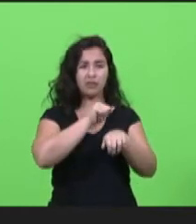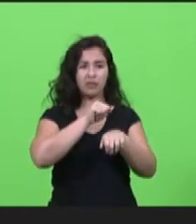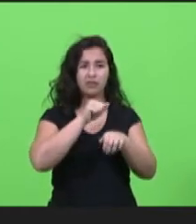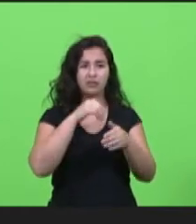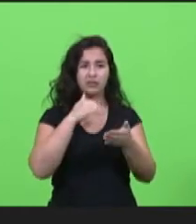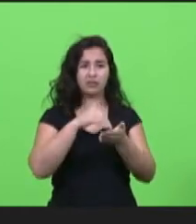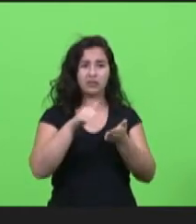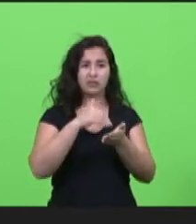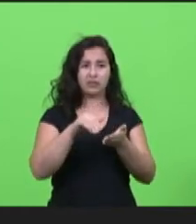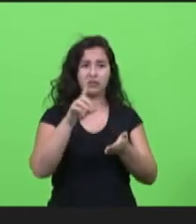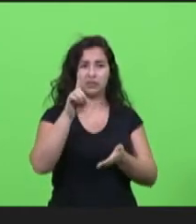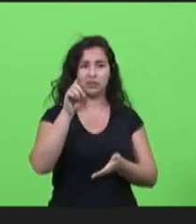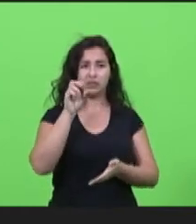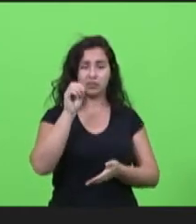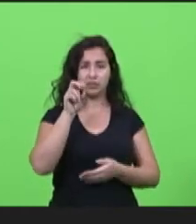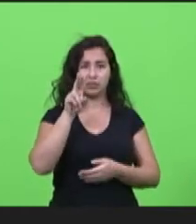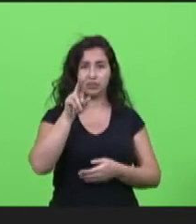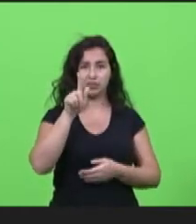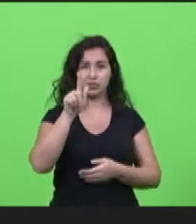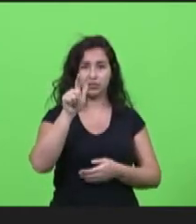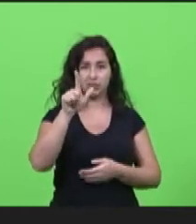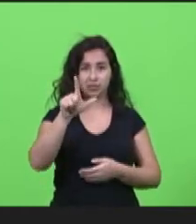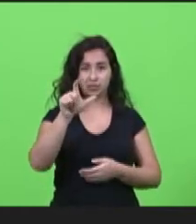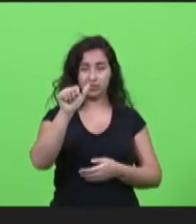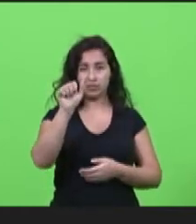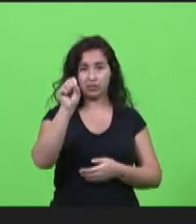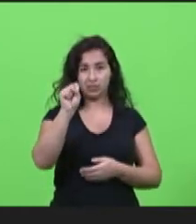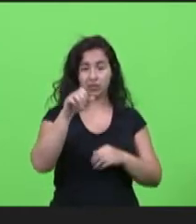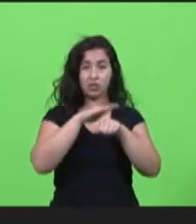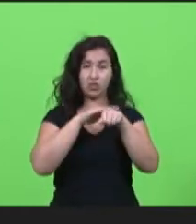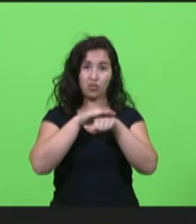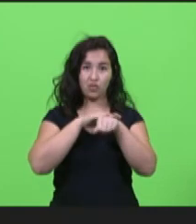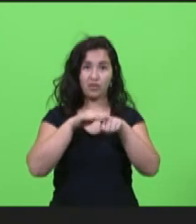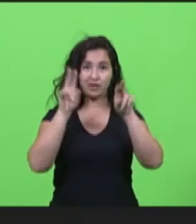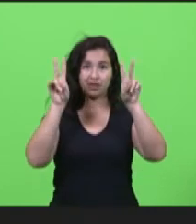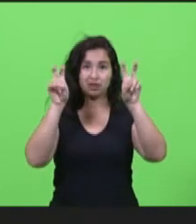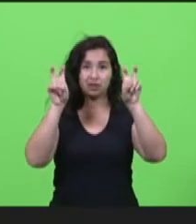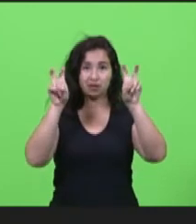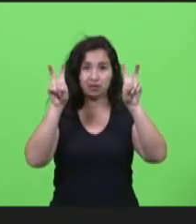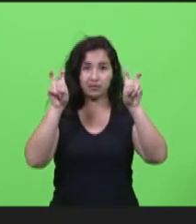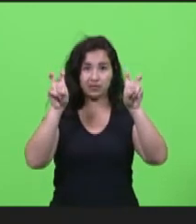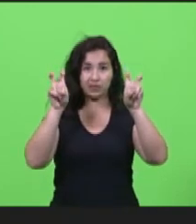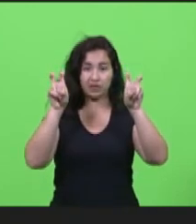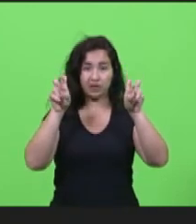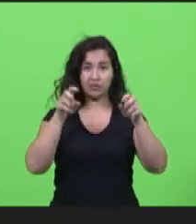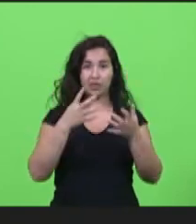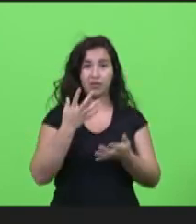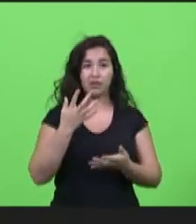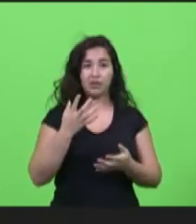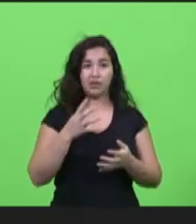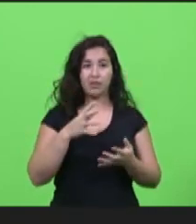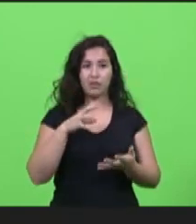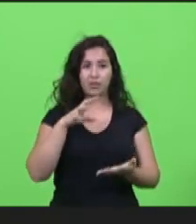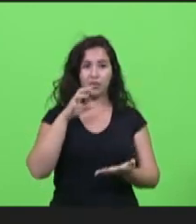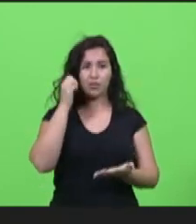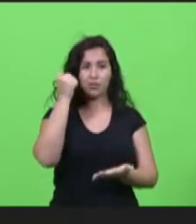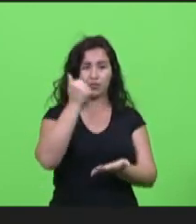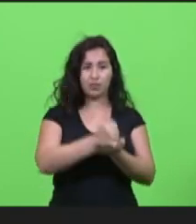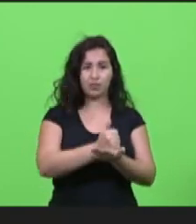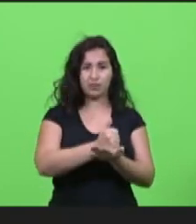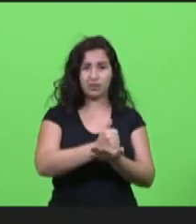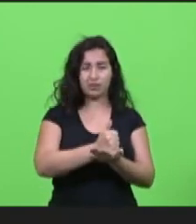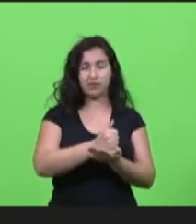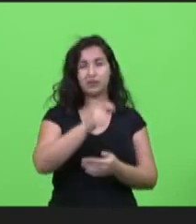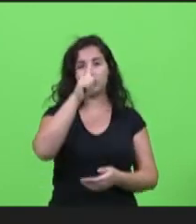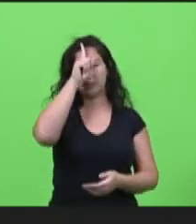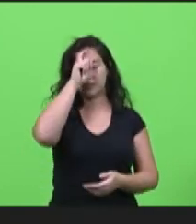Vossa Excelência, para a gente conversar sobre essa questão que envolve essa contratação do hospital, aí,